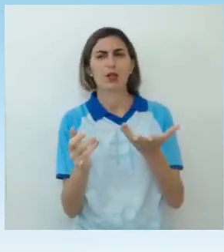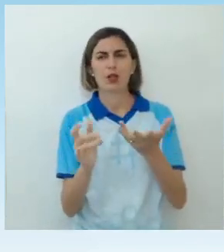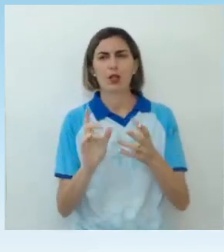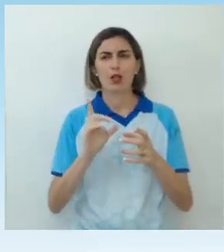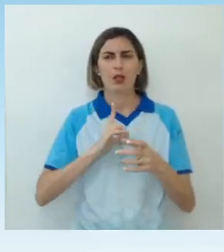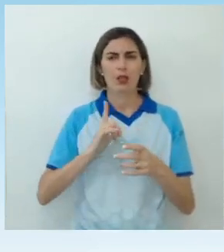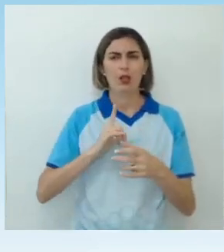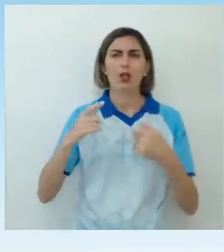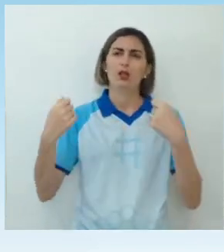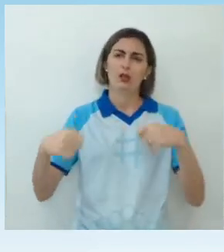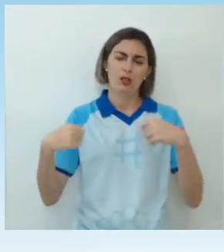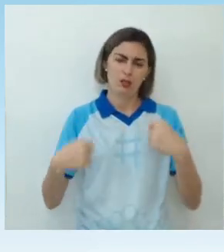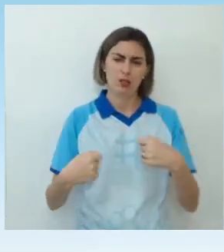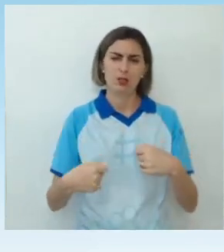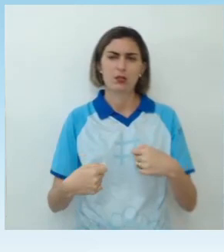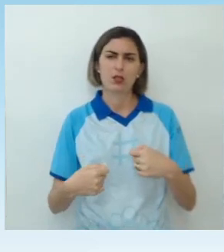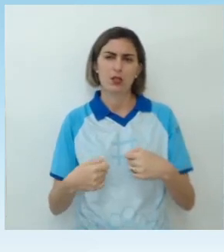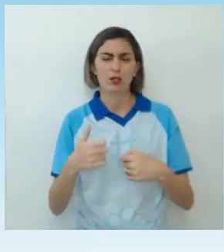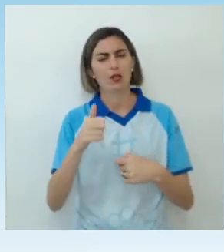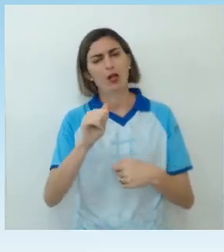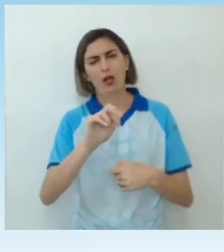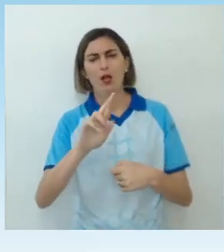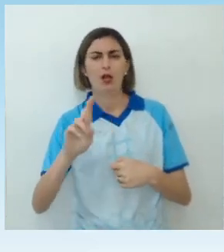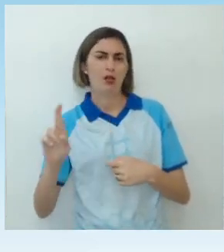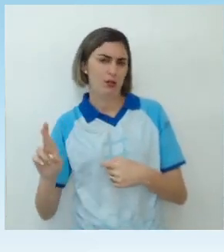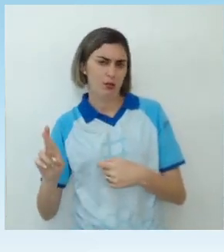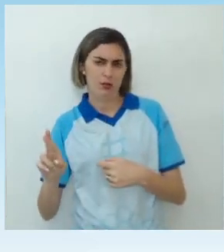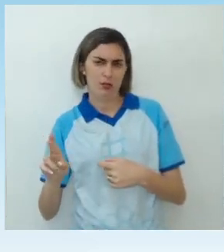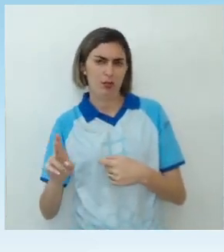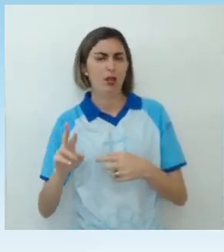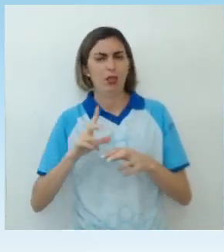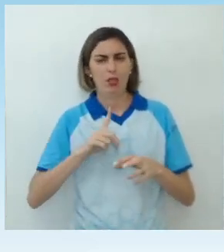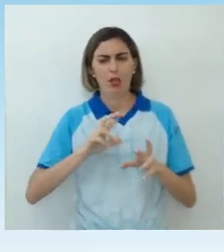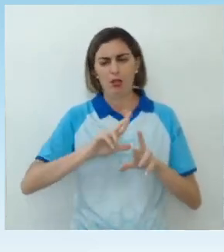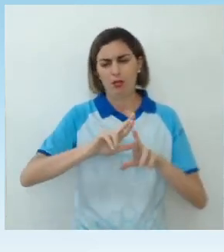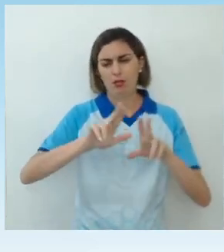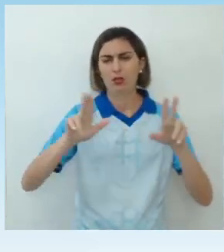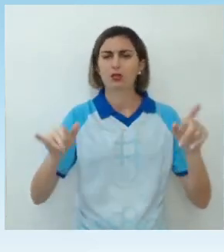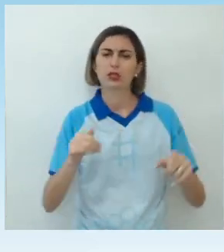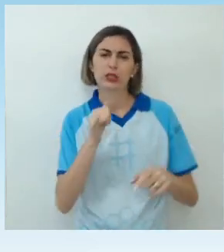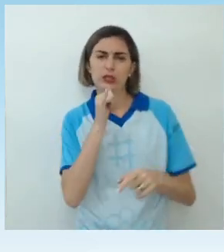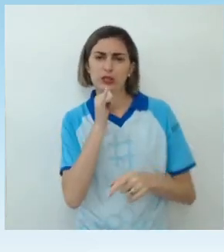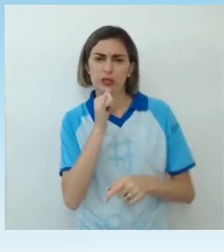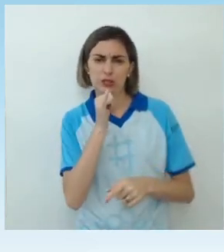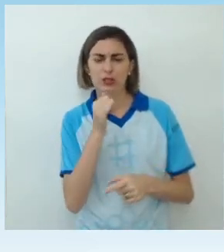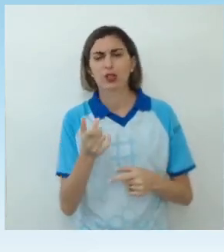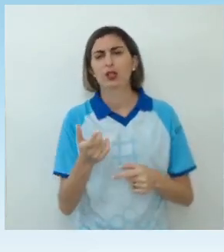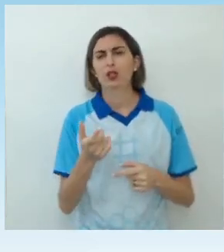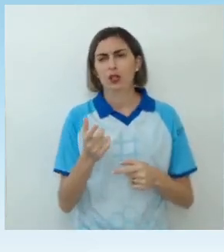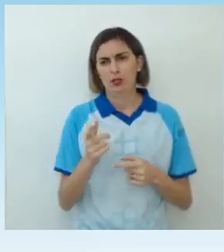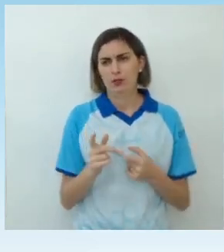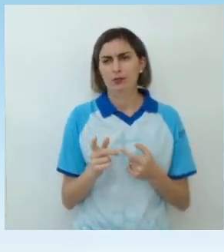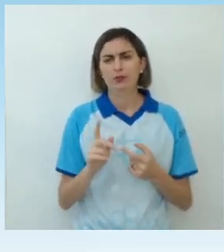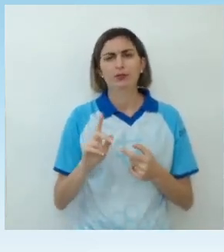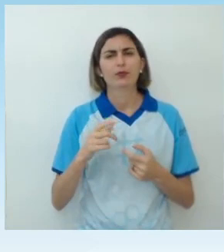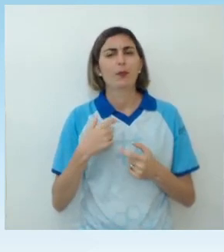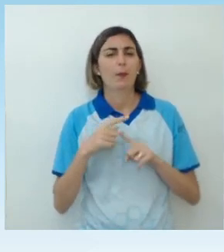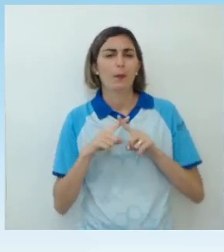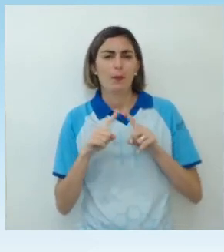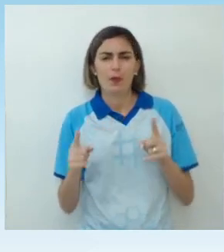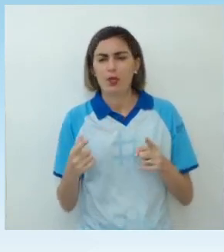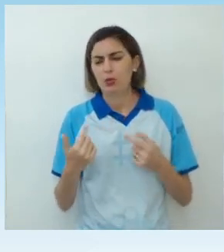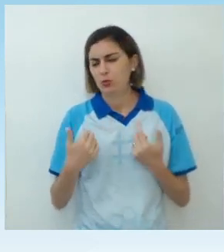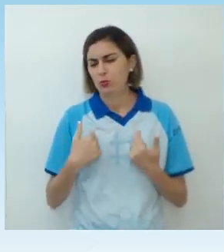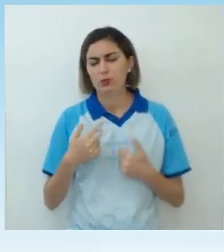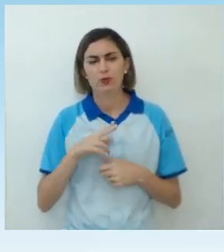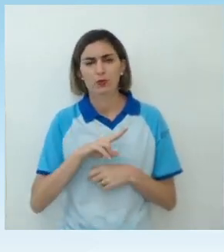vai ser necessariamente um ácido de Arrhenius. Existem vários exemplos onde o cara é um ácido de Bronsted-Lowry, mas não